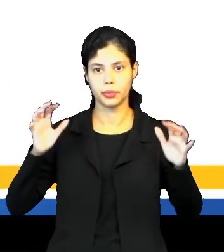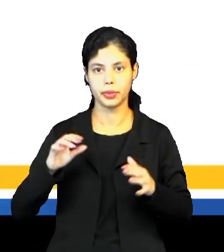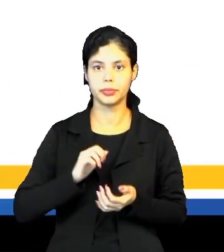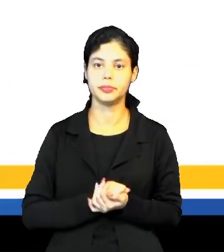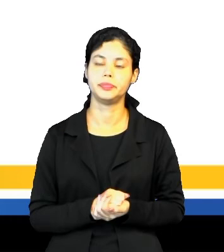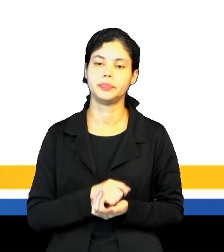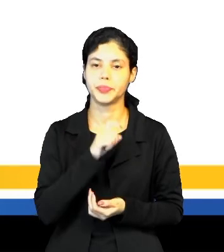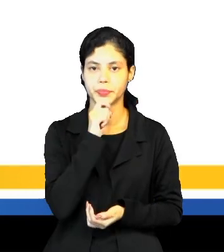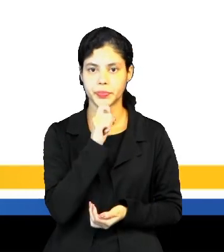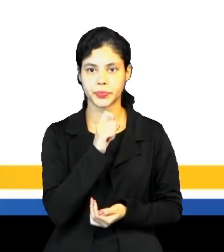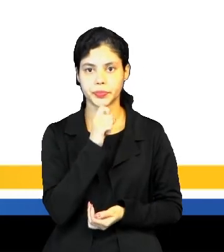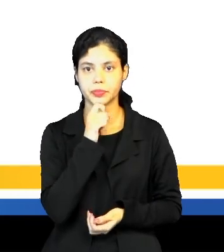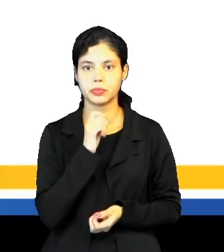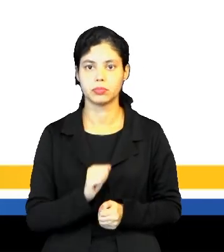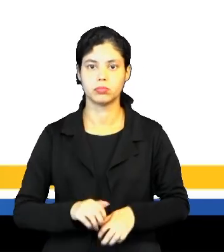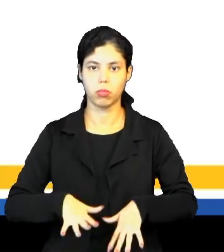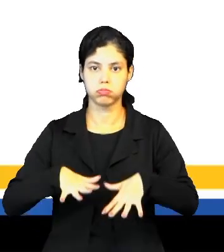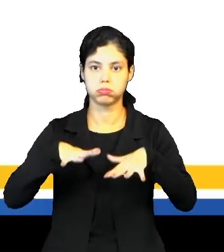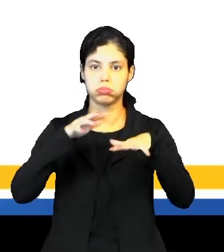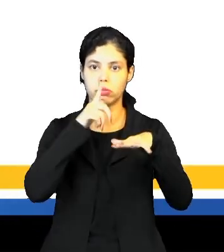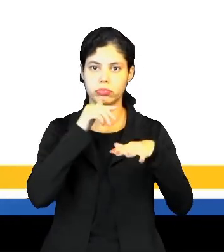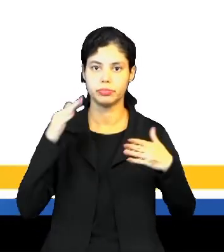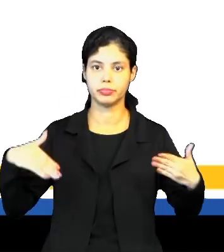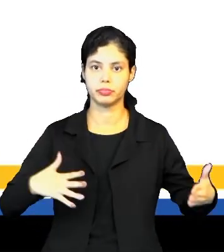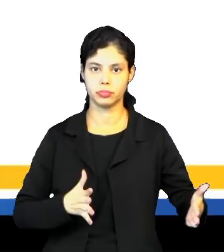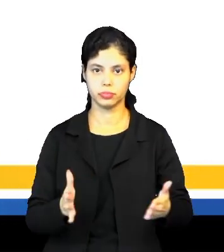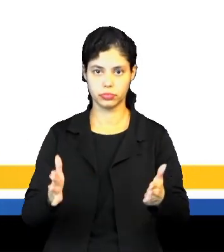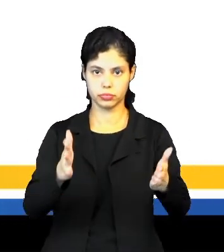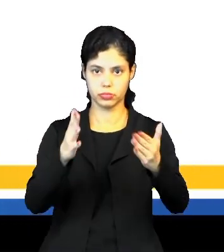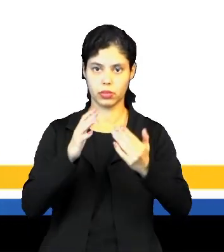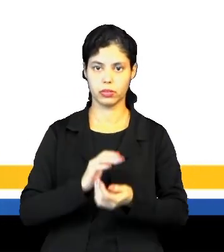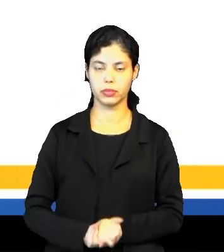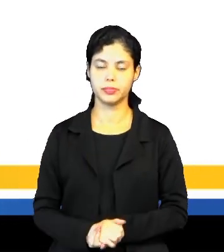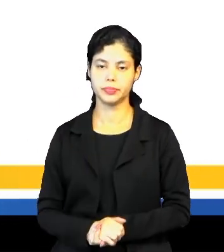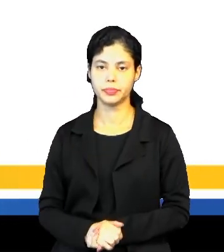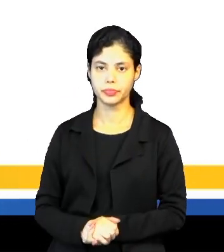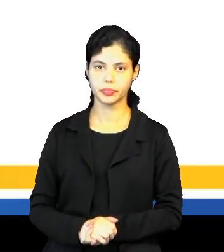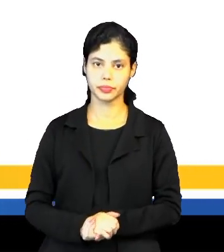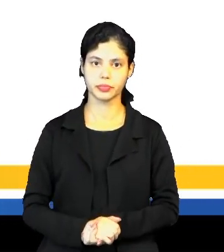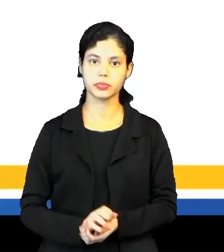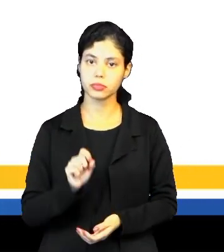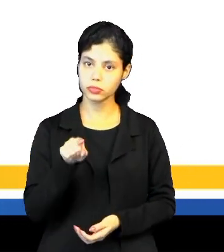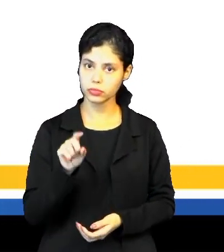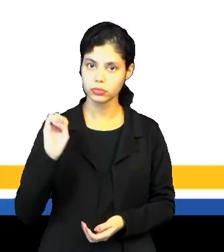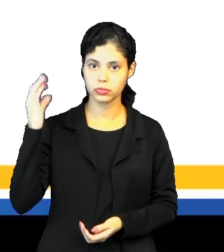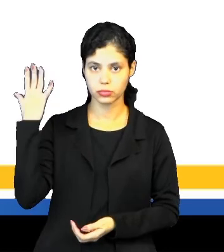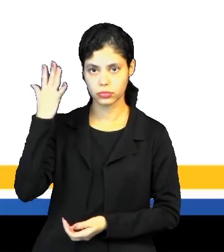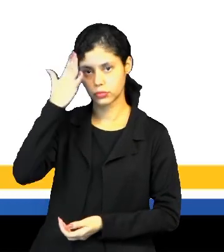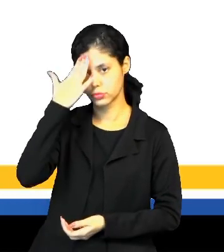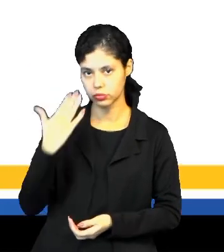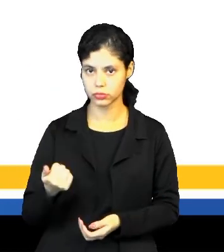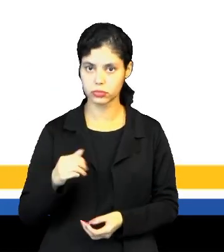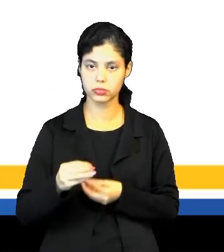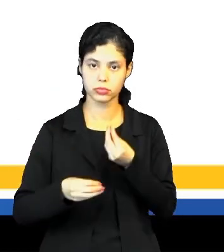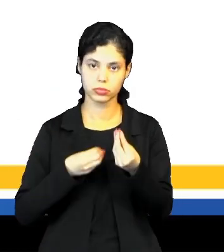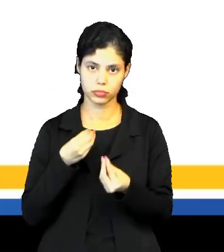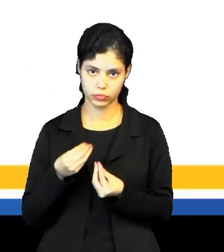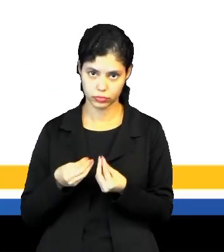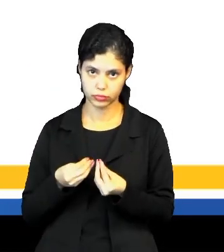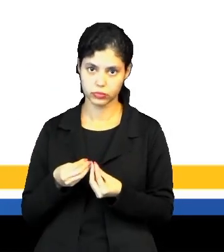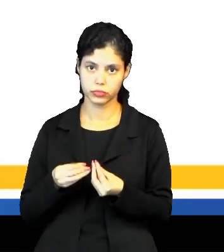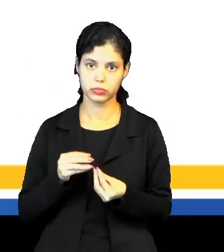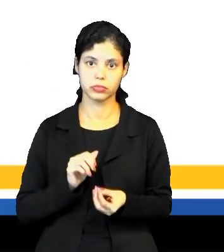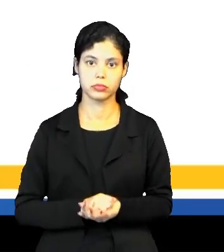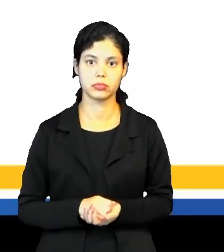de estiagem, né, de cheias e de secas dos rios. Eram então esses eventos, né, assim como outros ciclos,